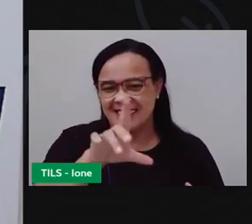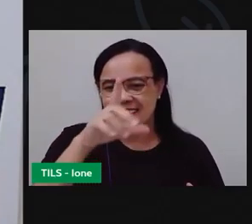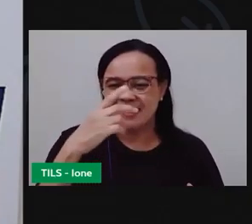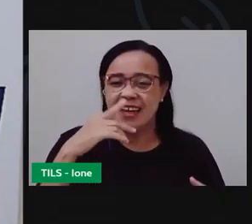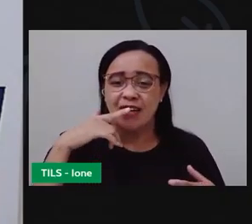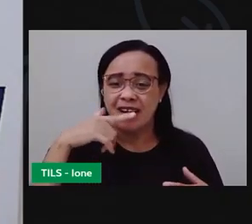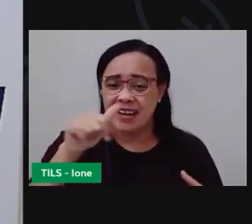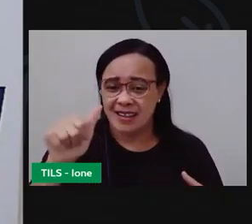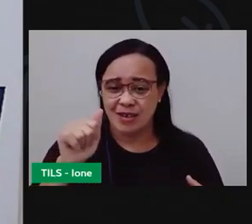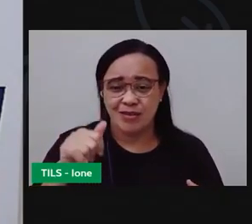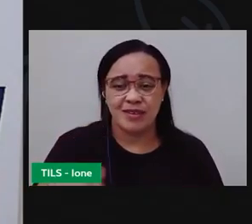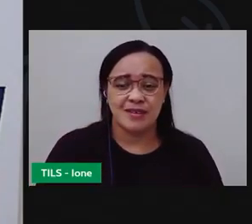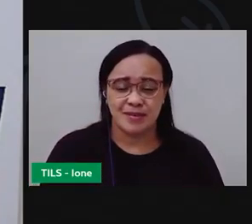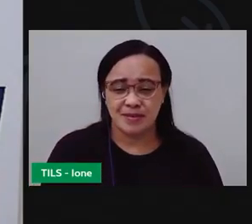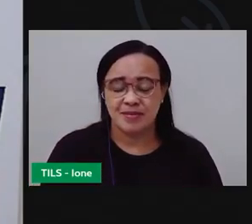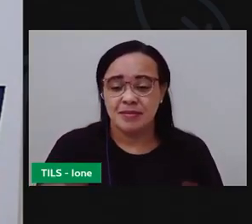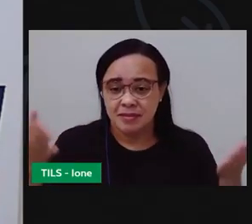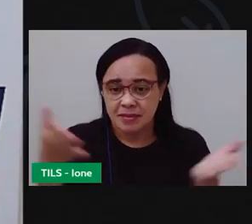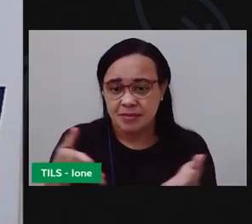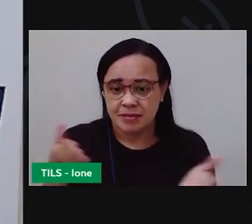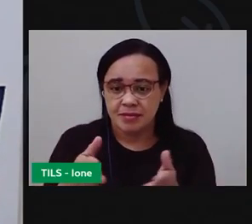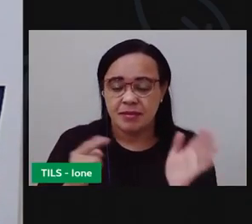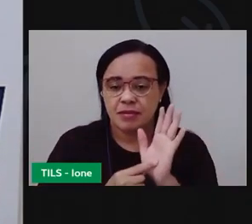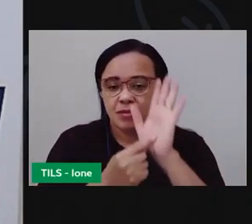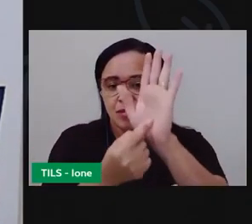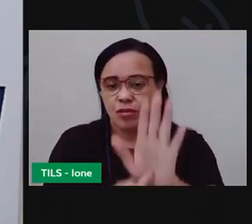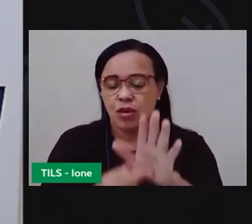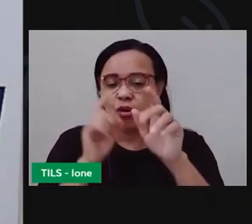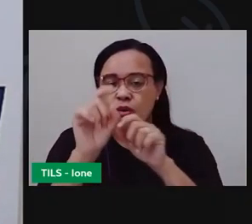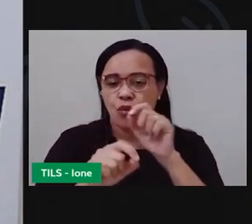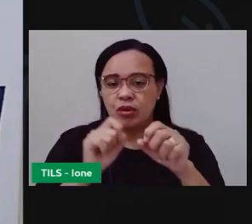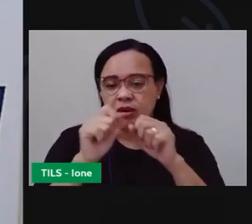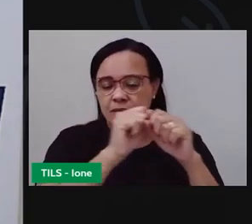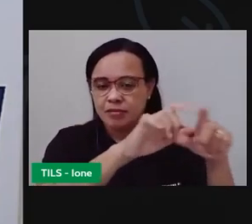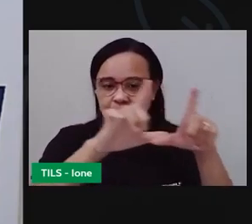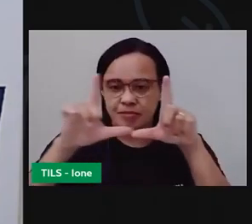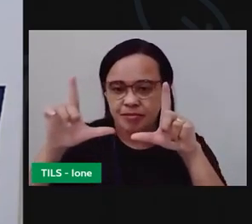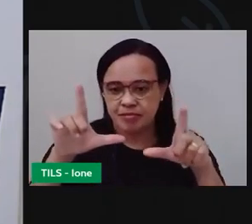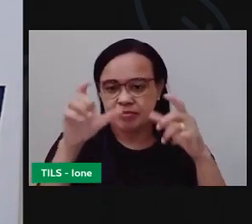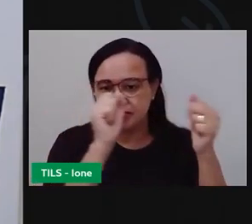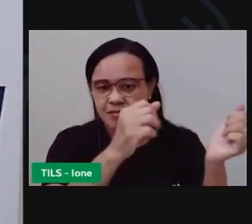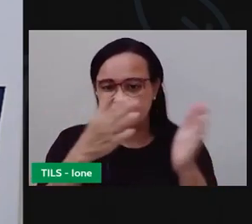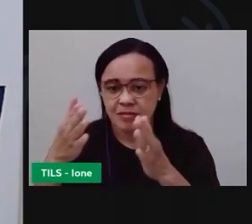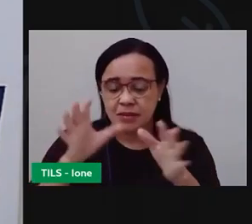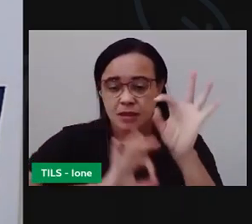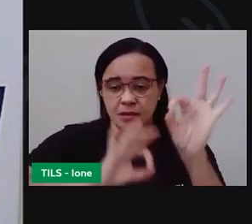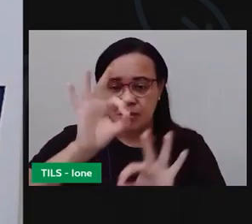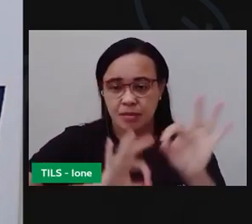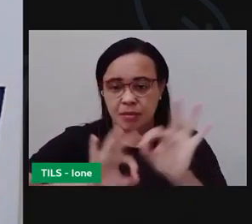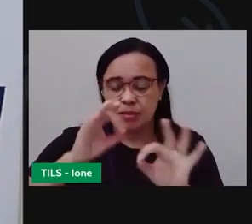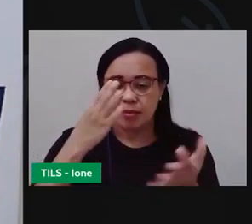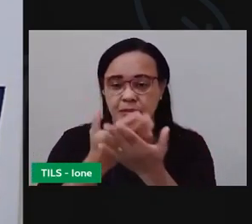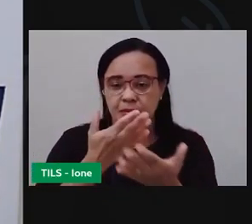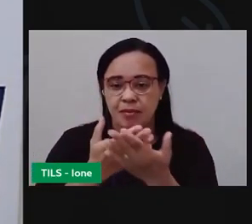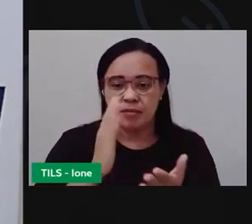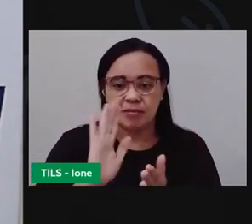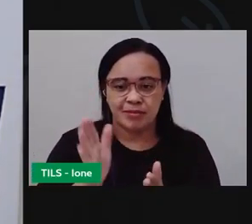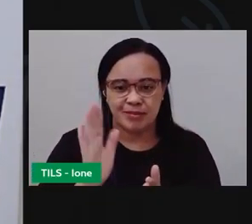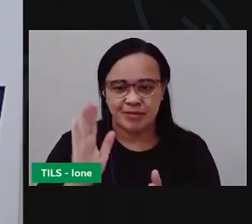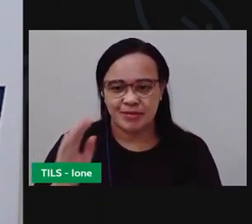Vamos agora mostrar para vocês a apresentação que eu preparei para essa aula.